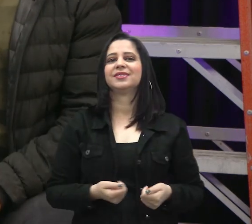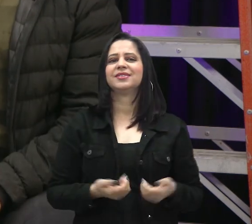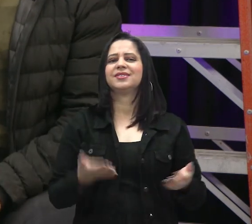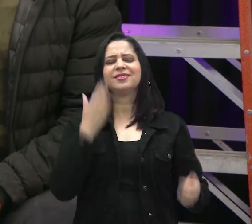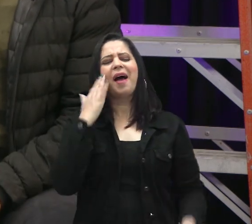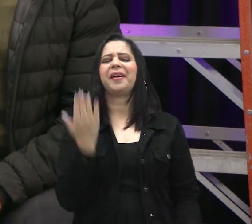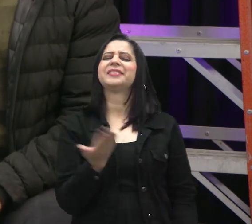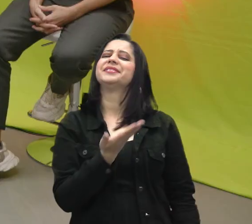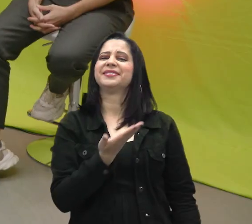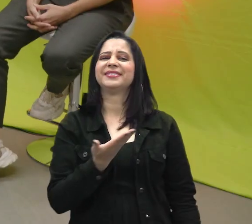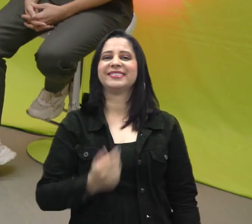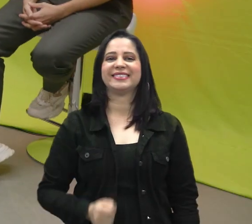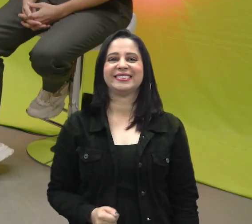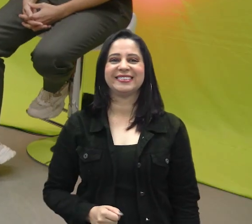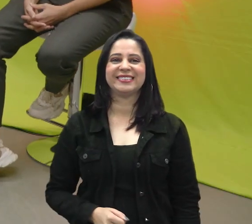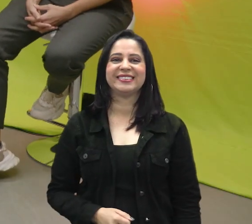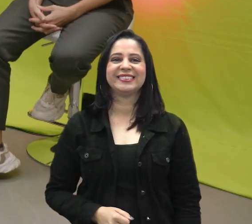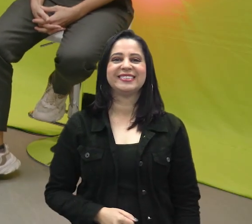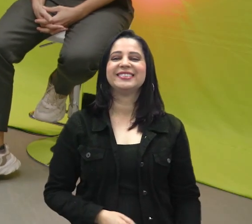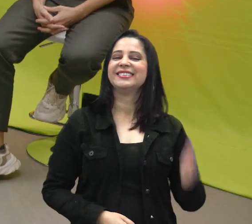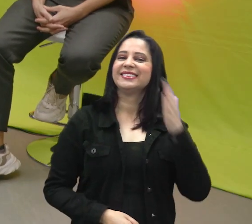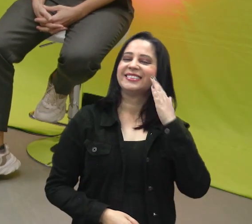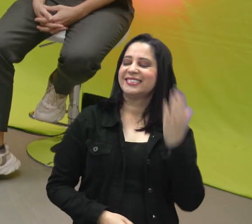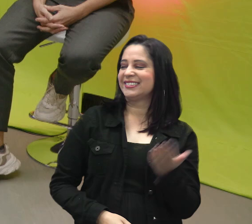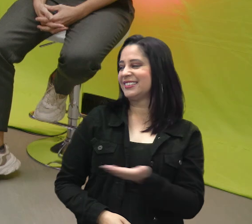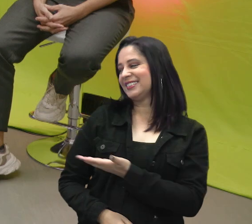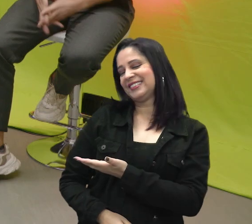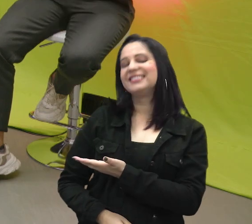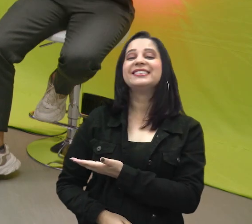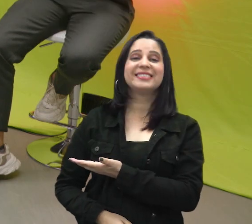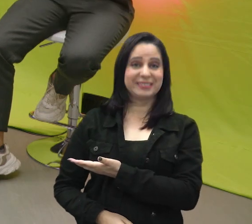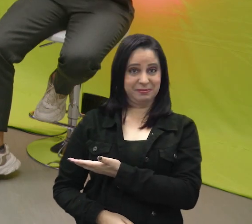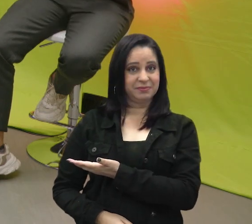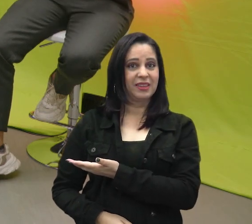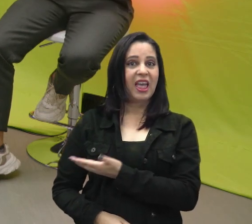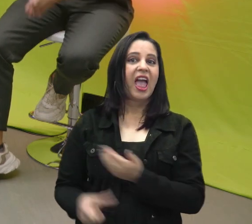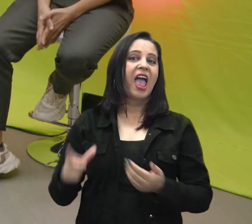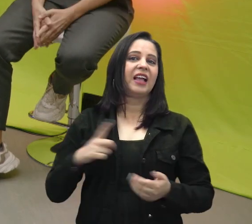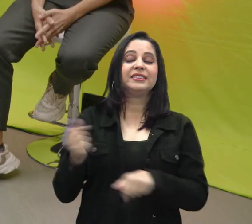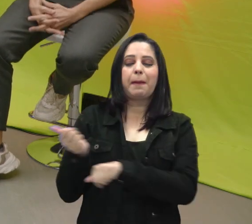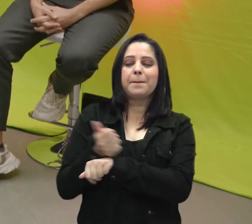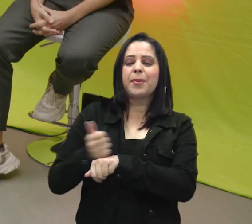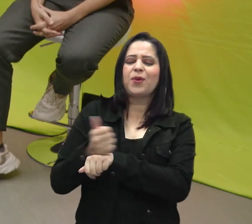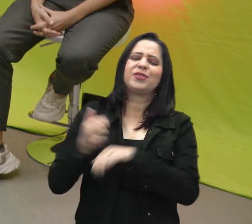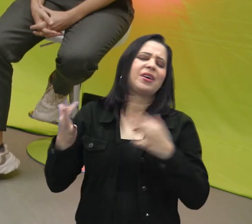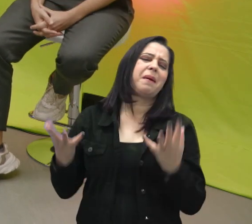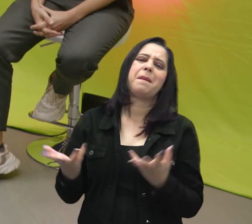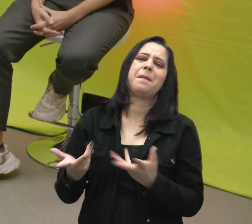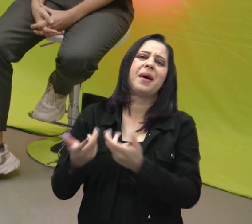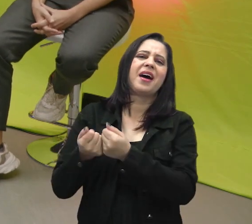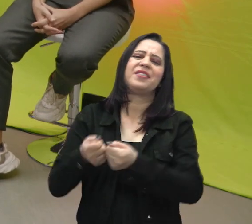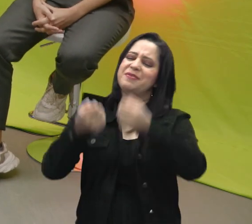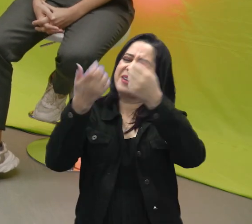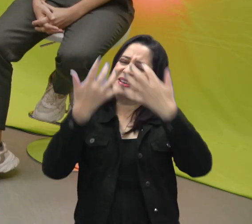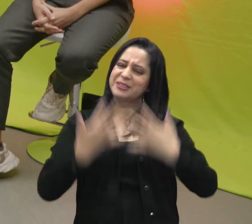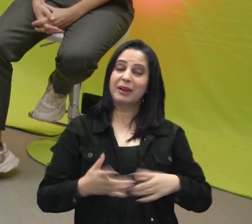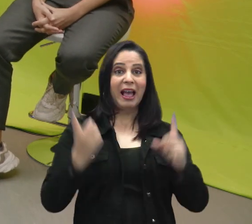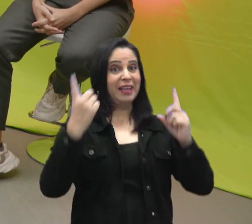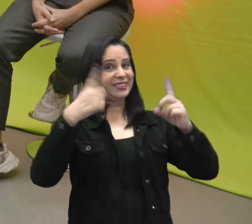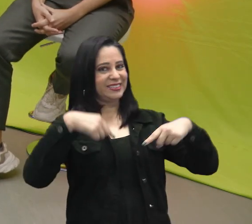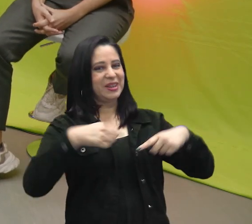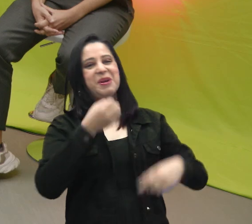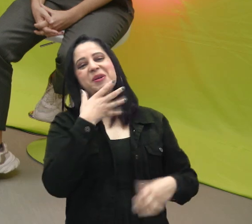Vamos apresentar logo? Vamos claro bater esse papo com o nosso convidado de hoje, que tem uma carreira maravilhosa, vai contar muitos desafios dessa